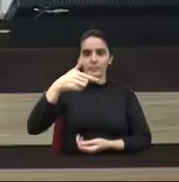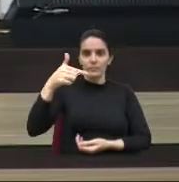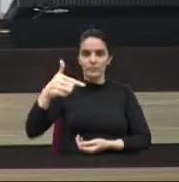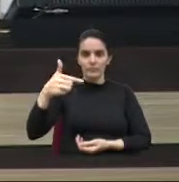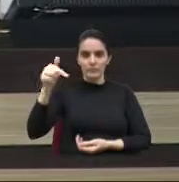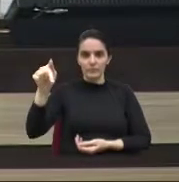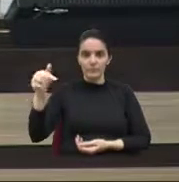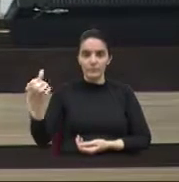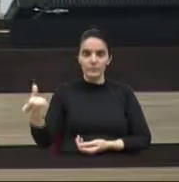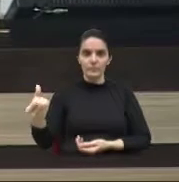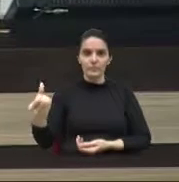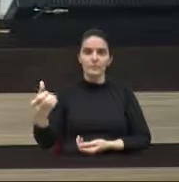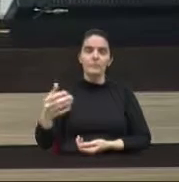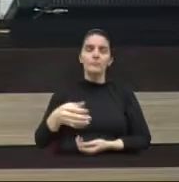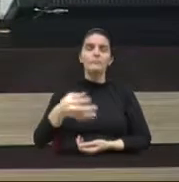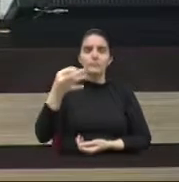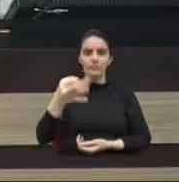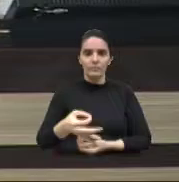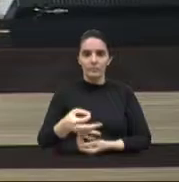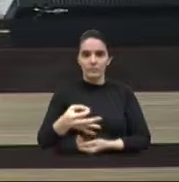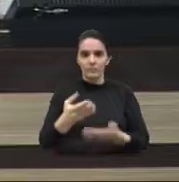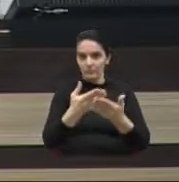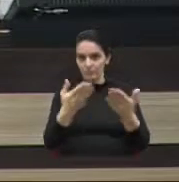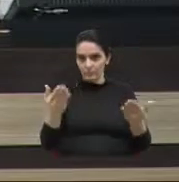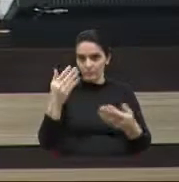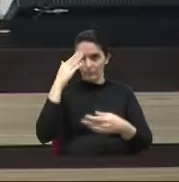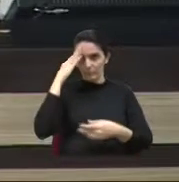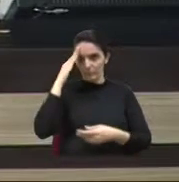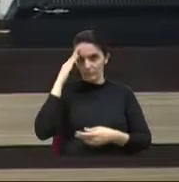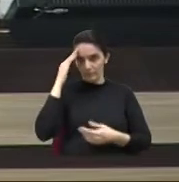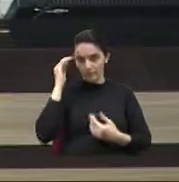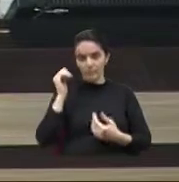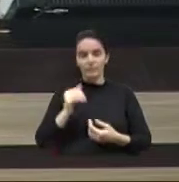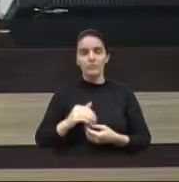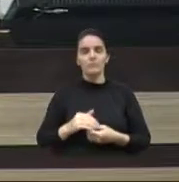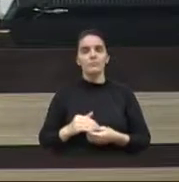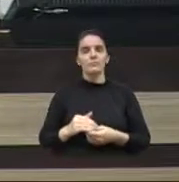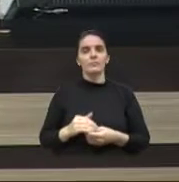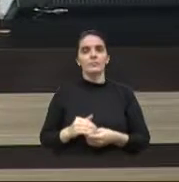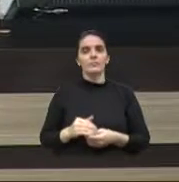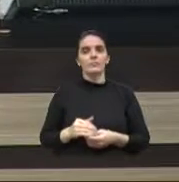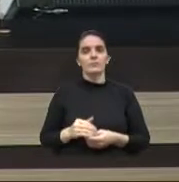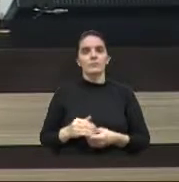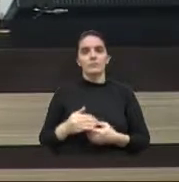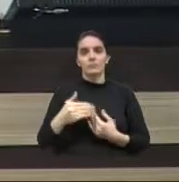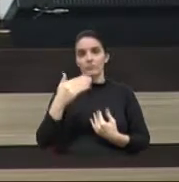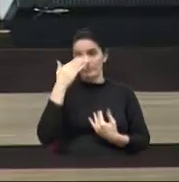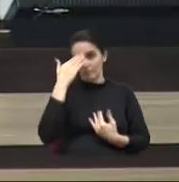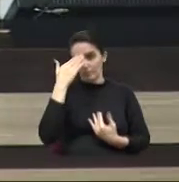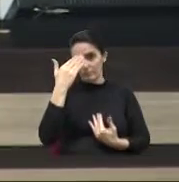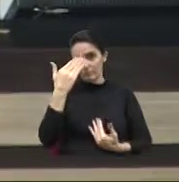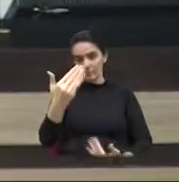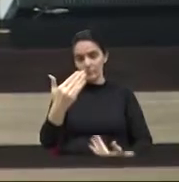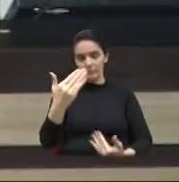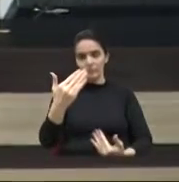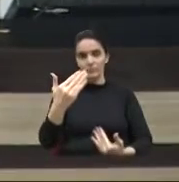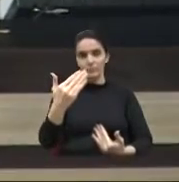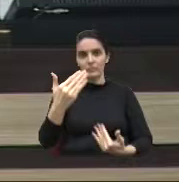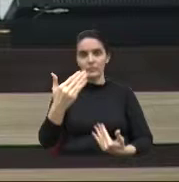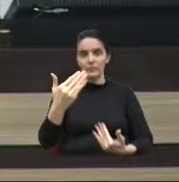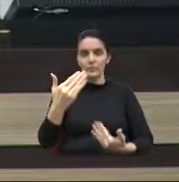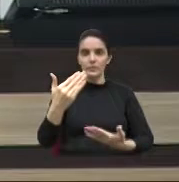2.276 de 2018. Certa do entendimento e compreensão de Vossa Excelência, apresento nesse ensejo